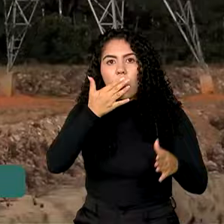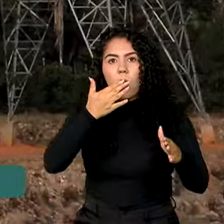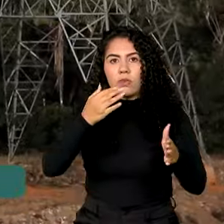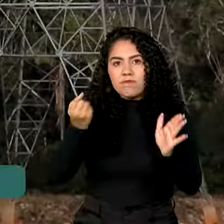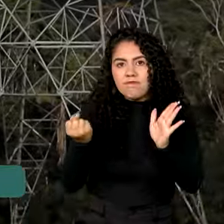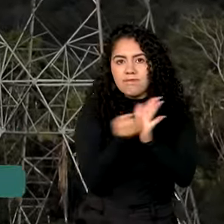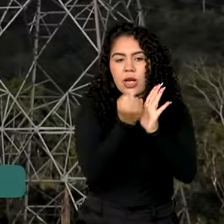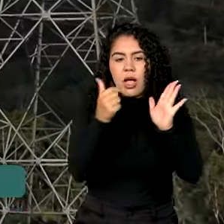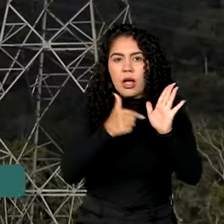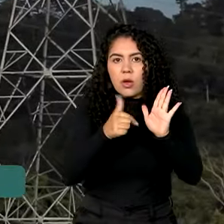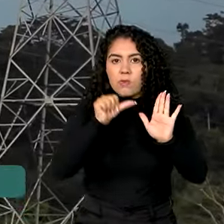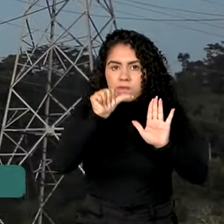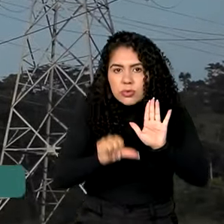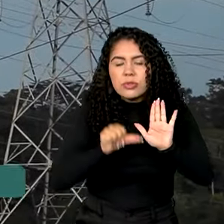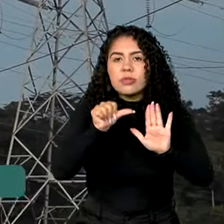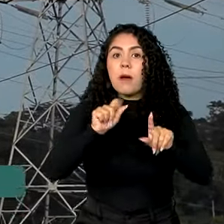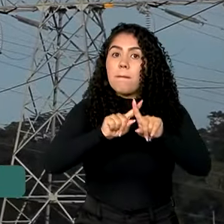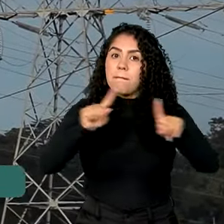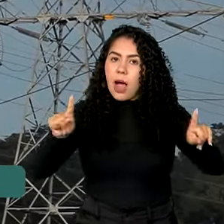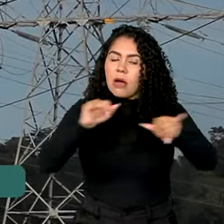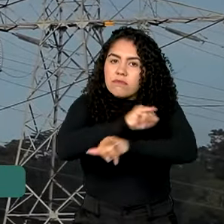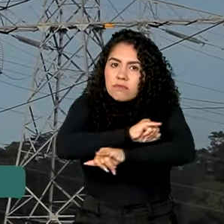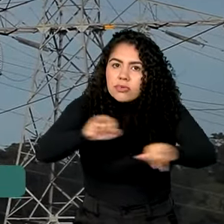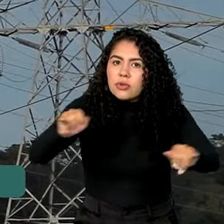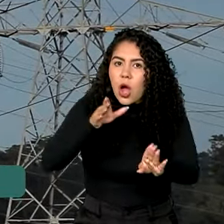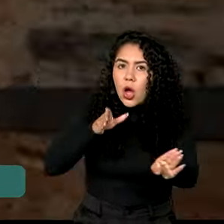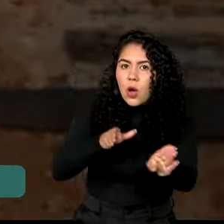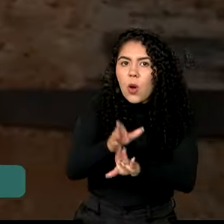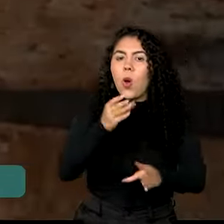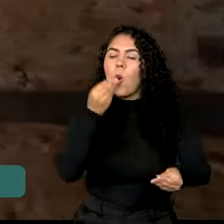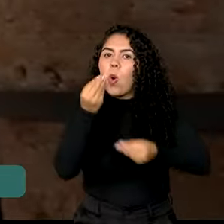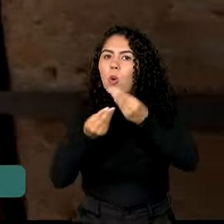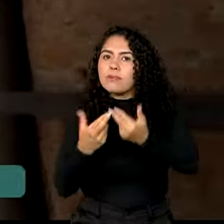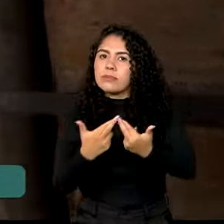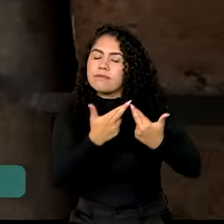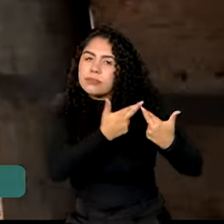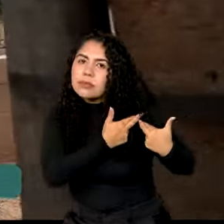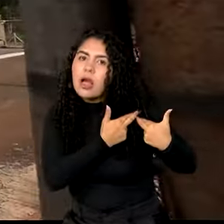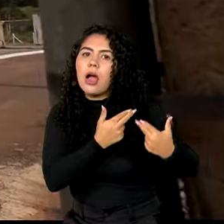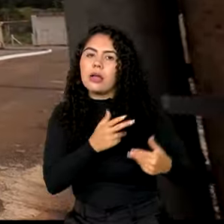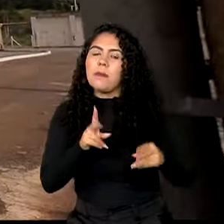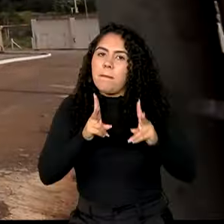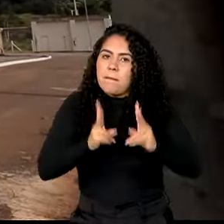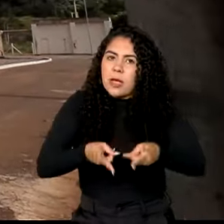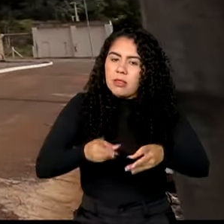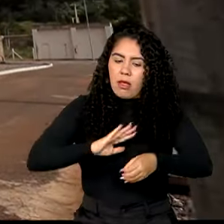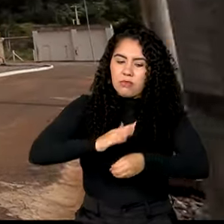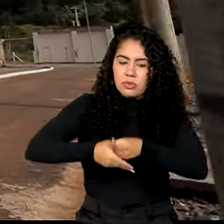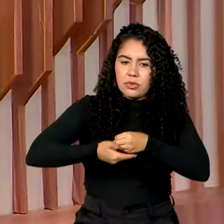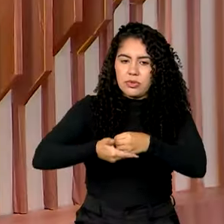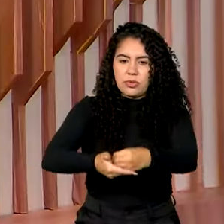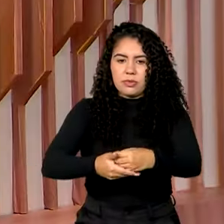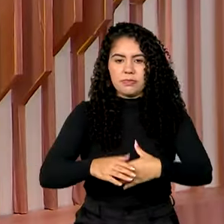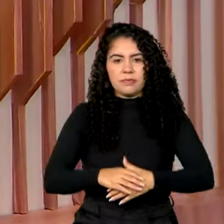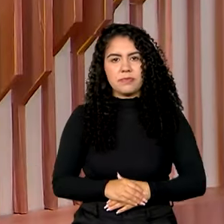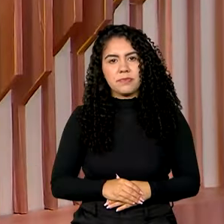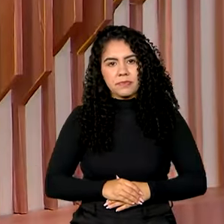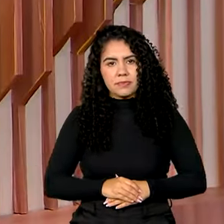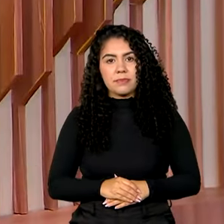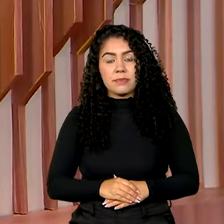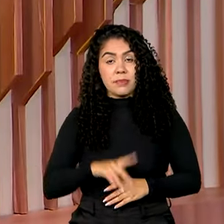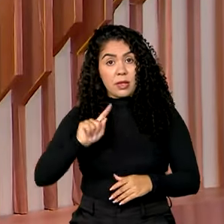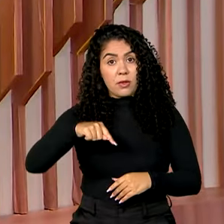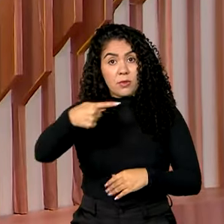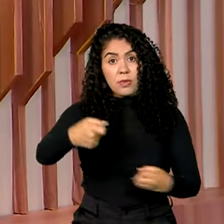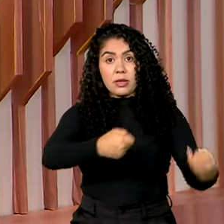ANEEL recomenda hábitos responsáveis no uso de energia elétrica para manter a sustentabilidade do sistema. Veja